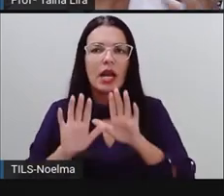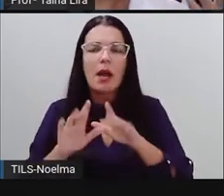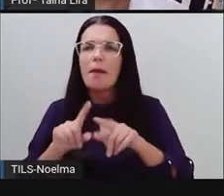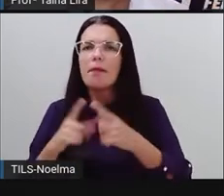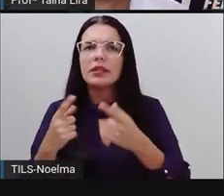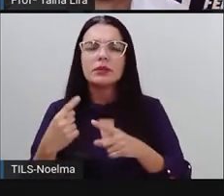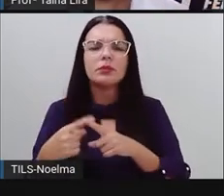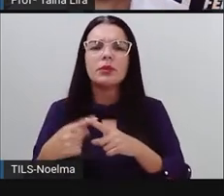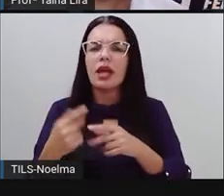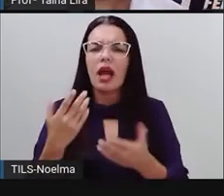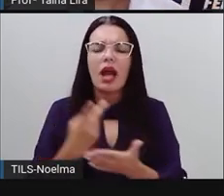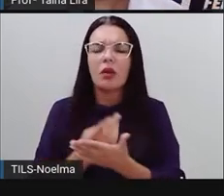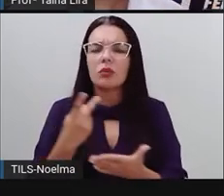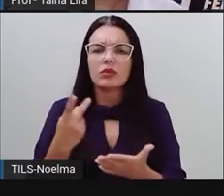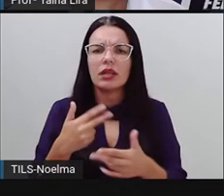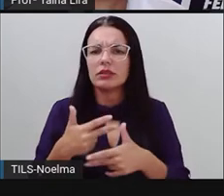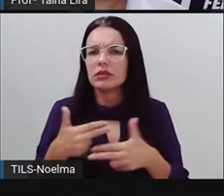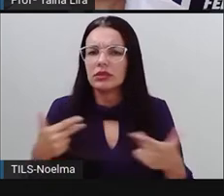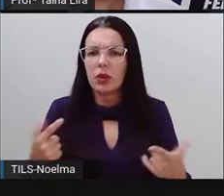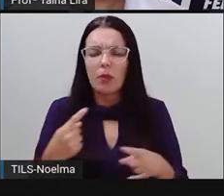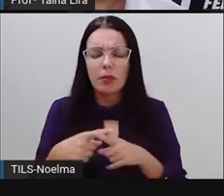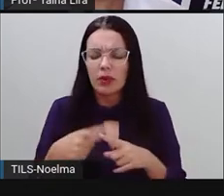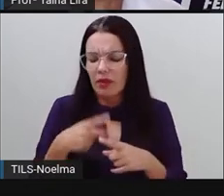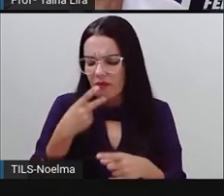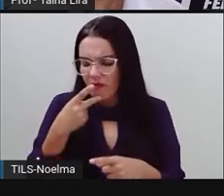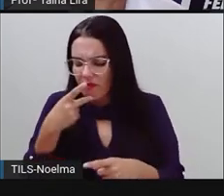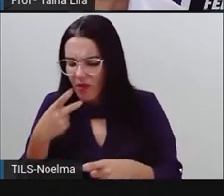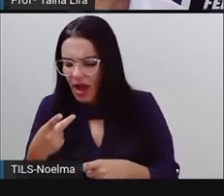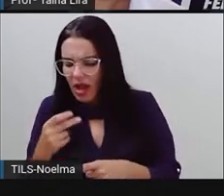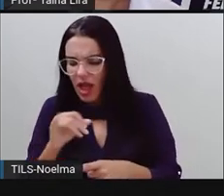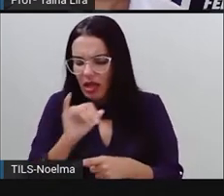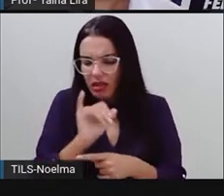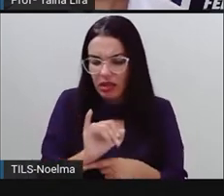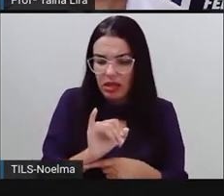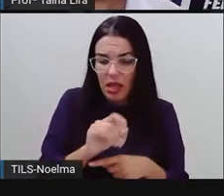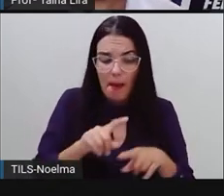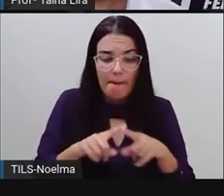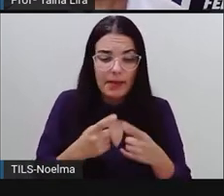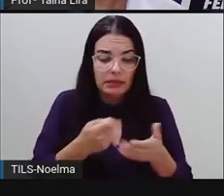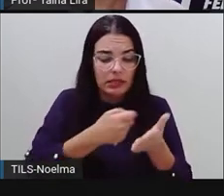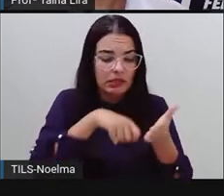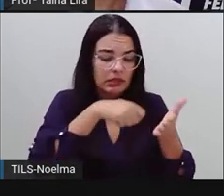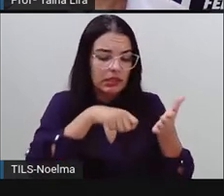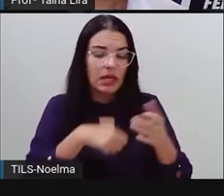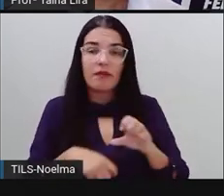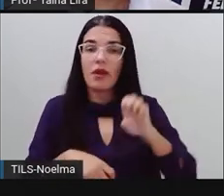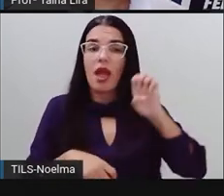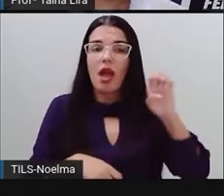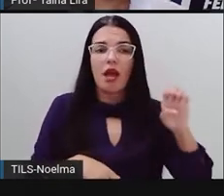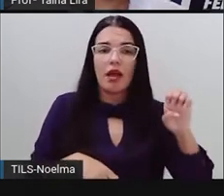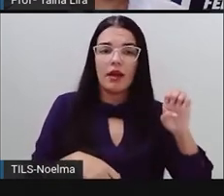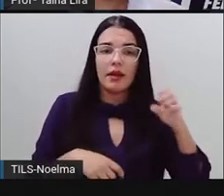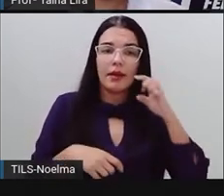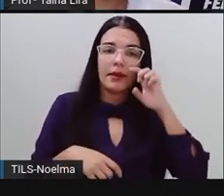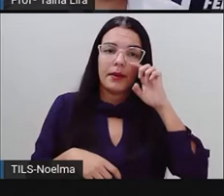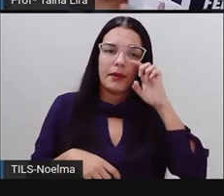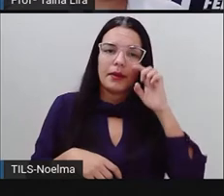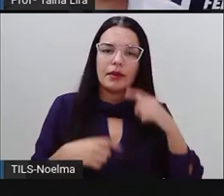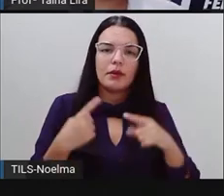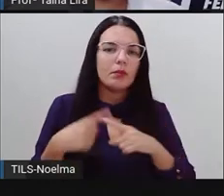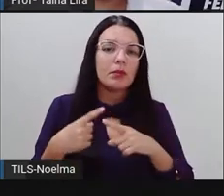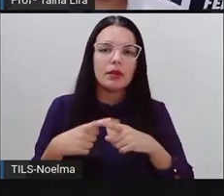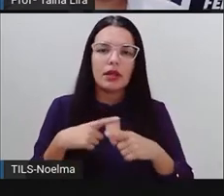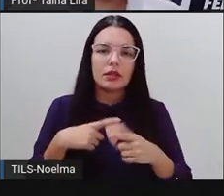pro Mas porque é que isso acontece porque a gente pronuncia como se tivesse um ih e a gente na hora de escrever